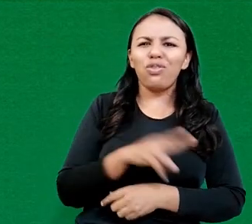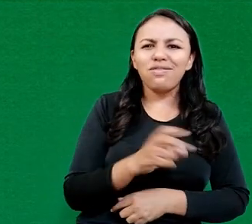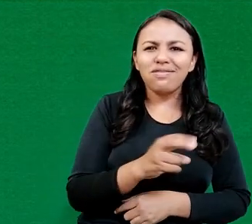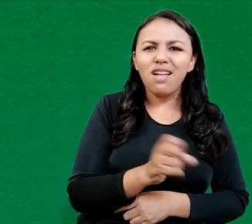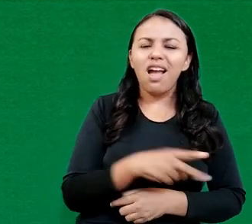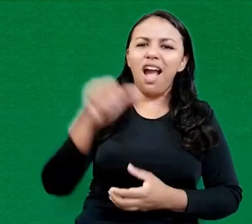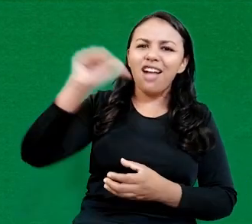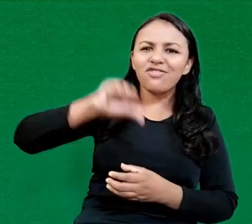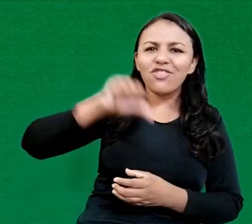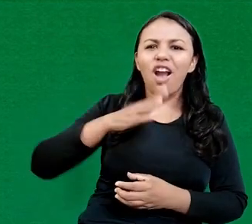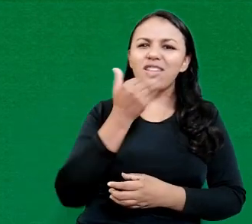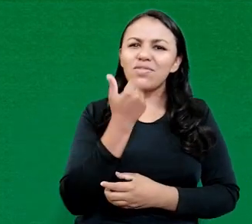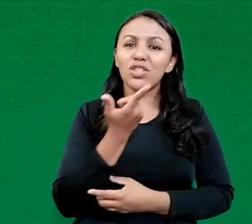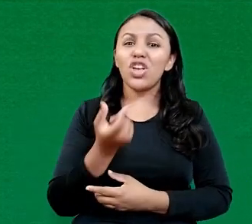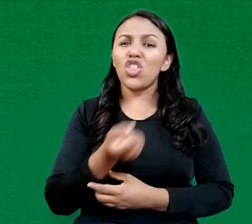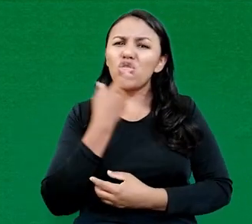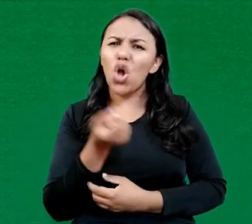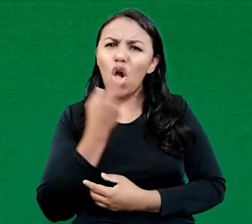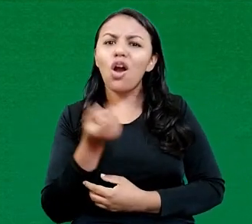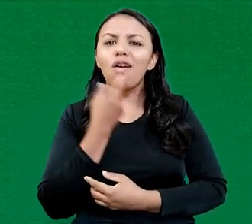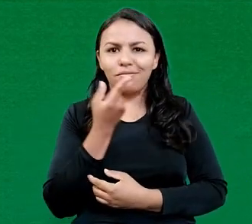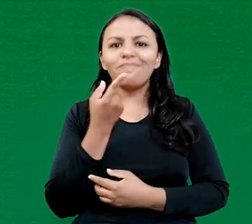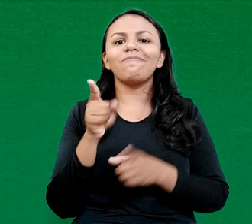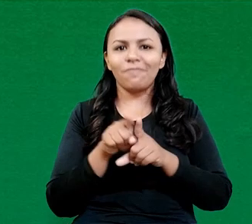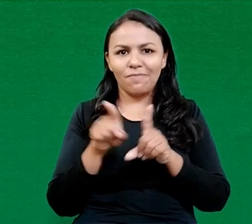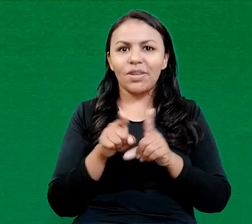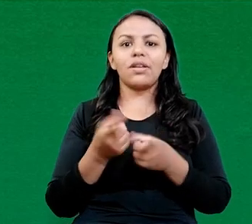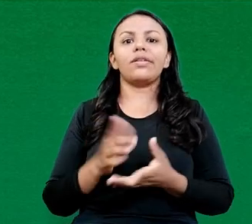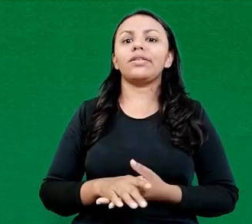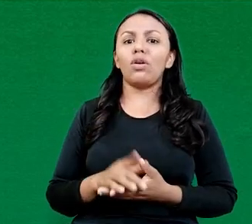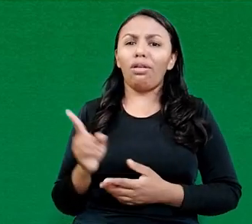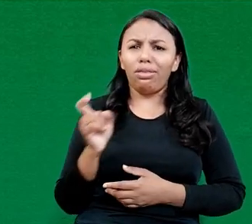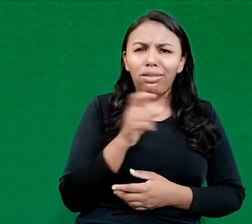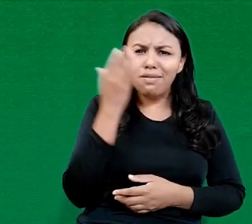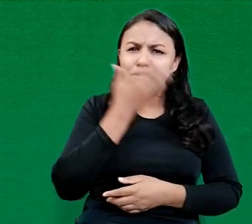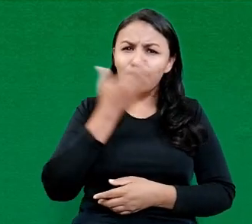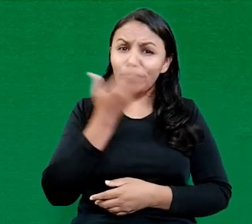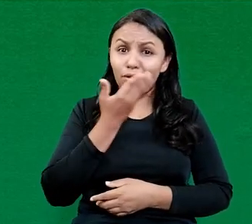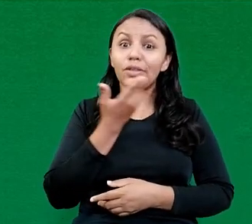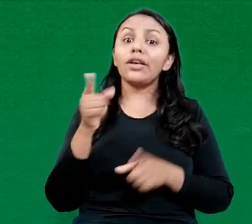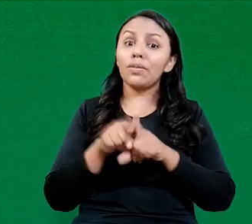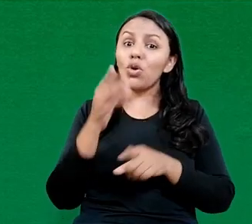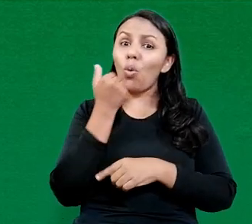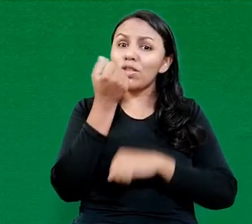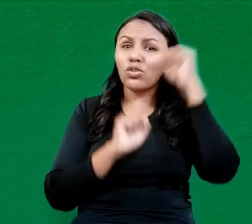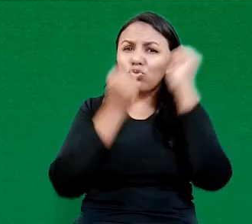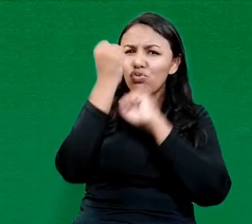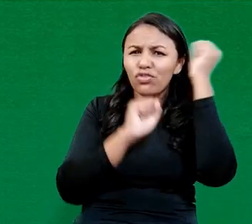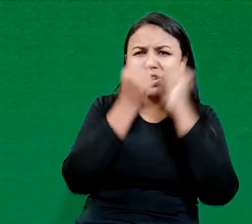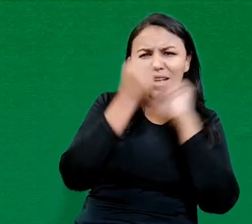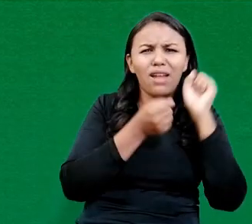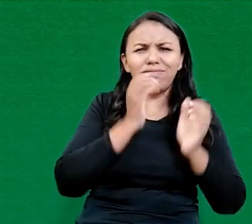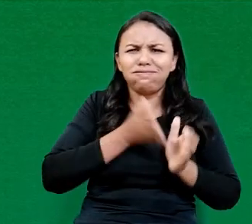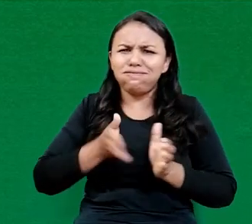aditivos alimentares, com drogas, medicamentos que se é utilizado, com micro-organismos e com alimentos industrializados, processados